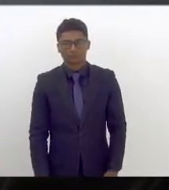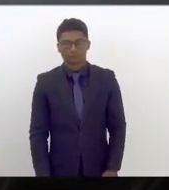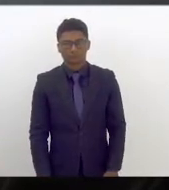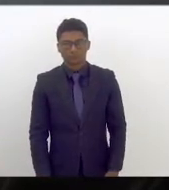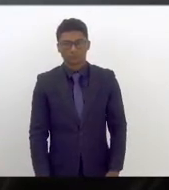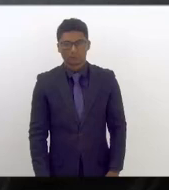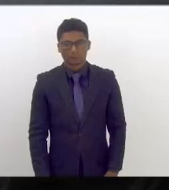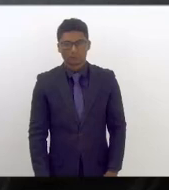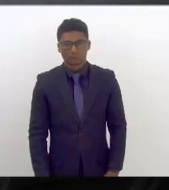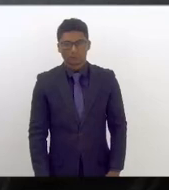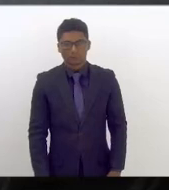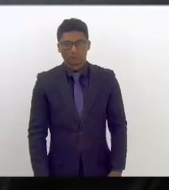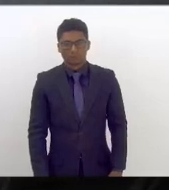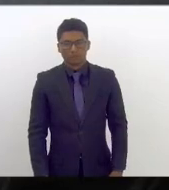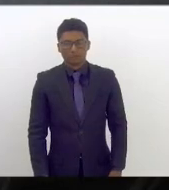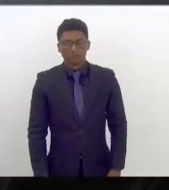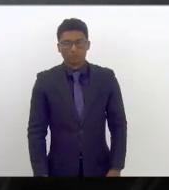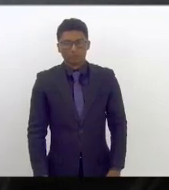Deputado Chico Machado.